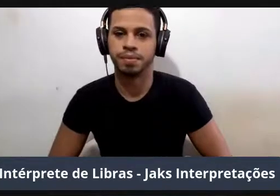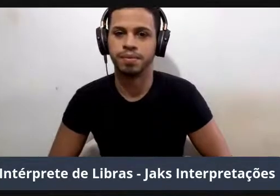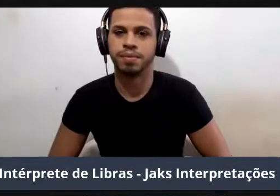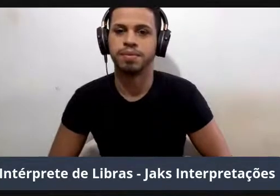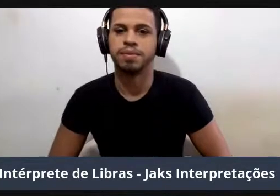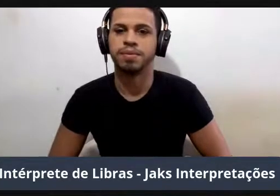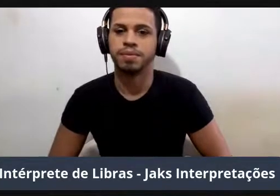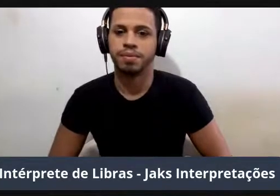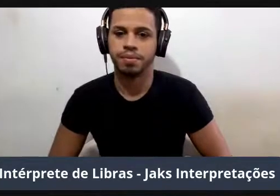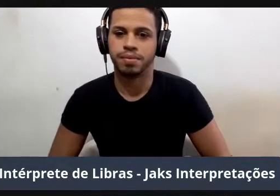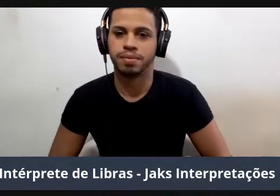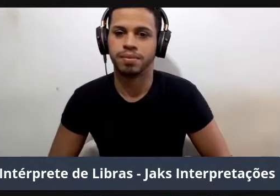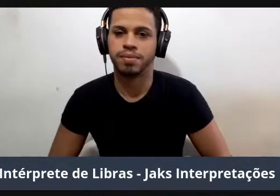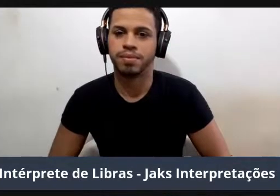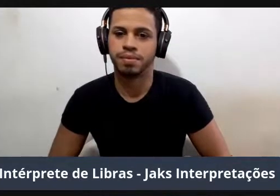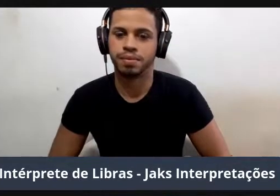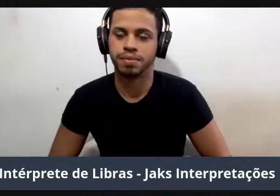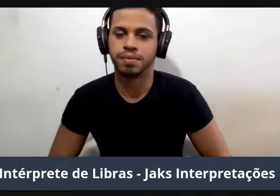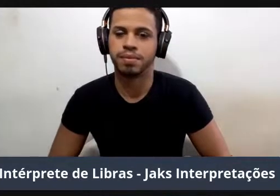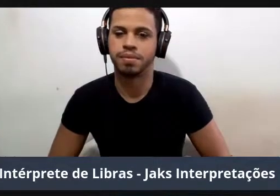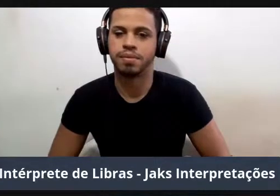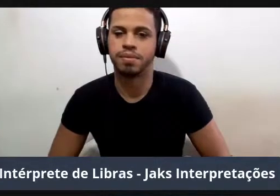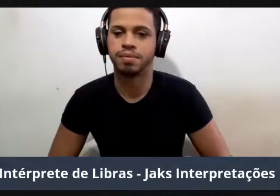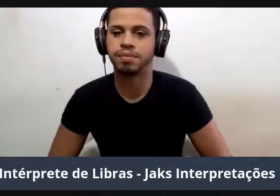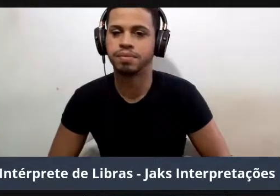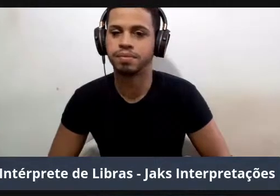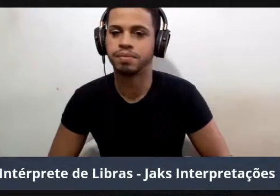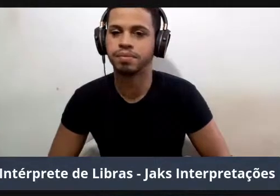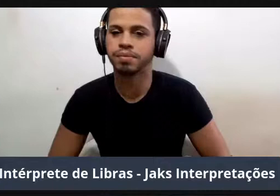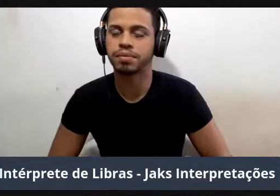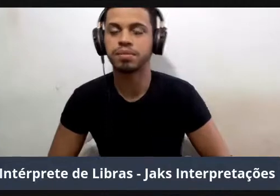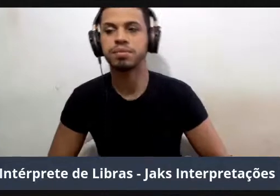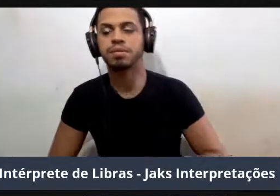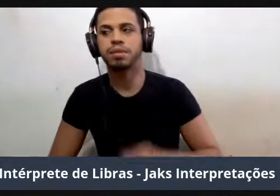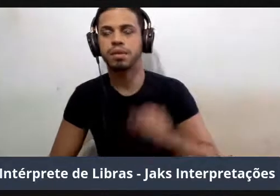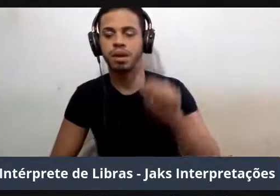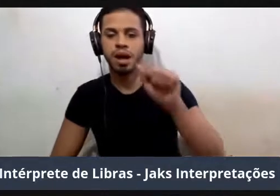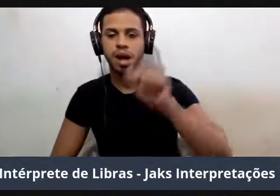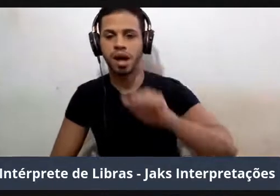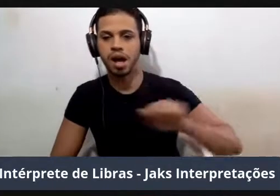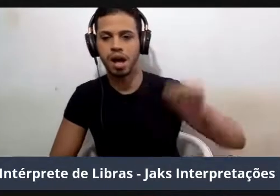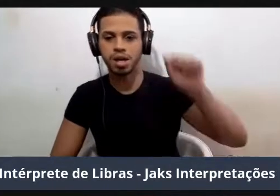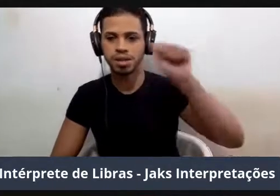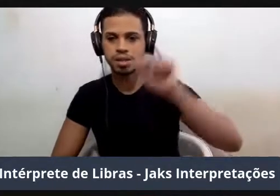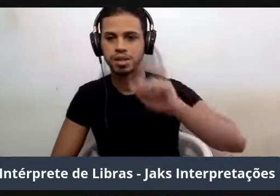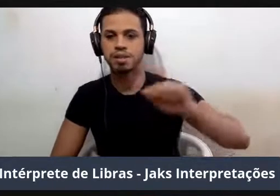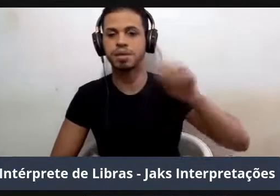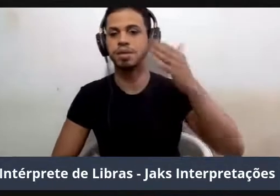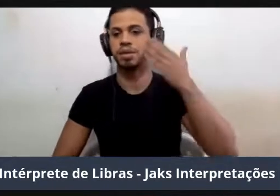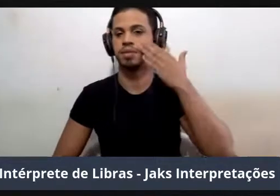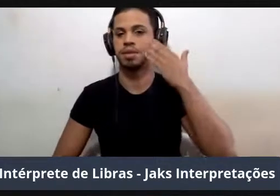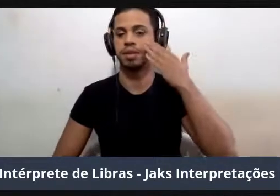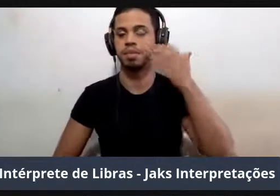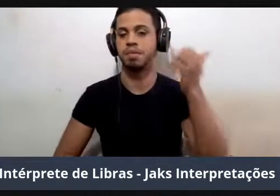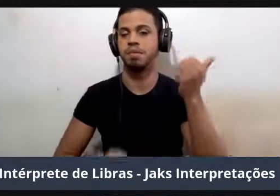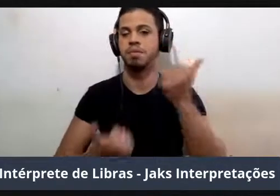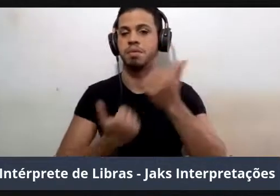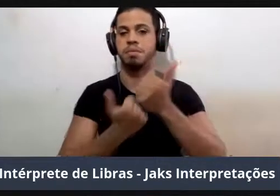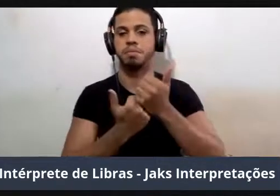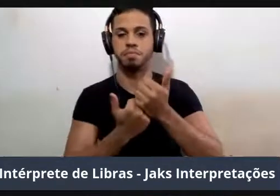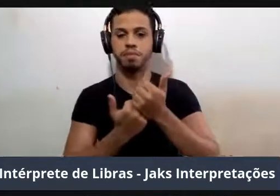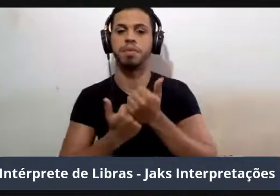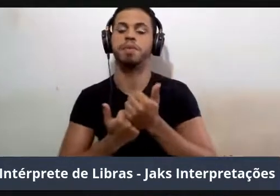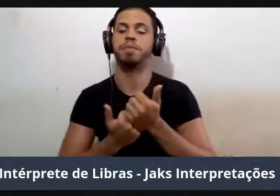E a associação, ela deu uma visibilidade com o apoio da Fiocruz lá, da